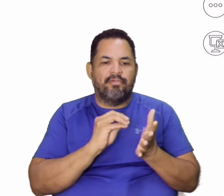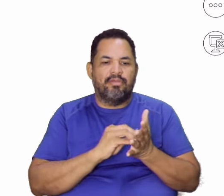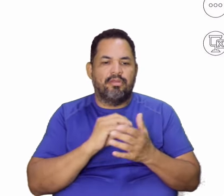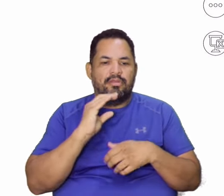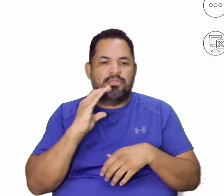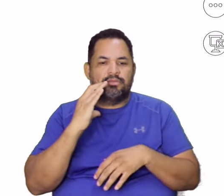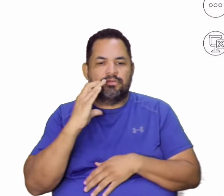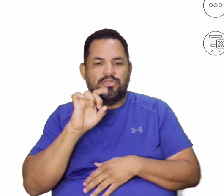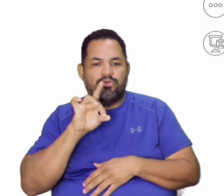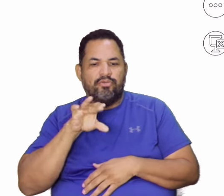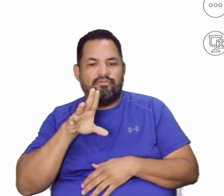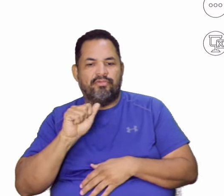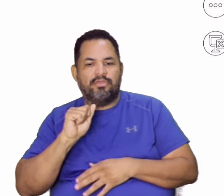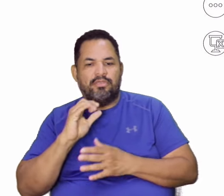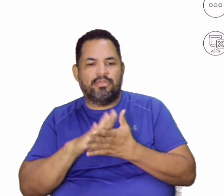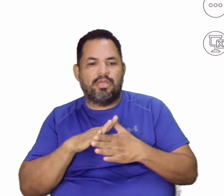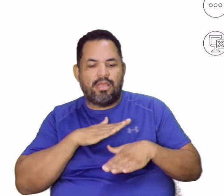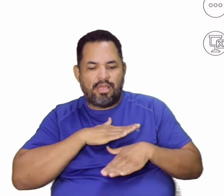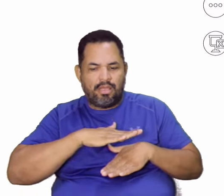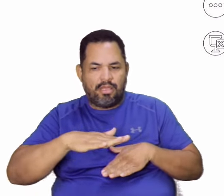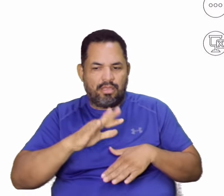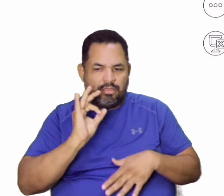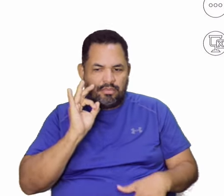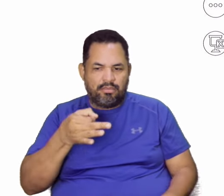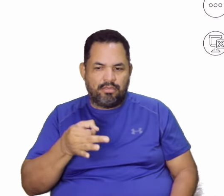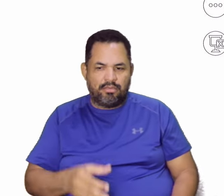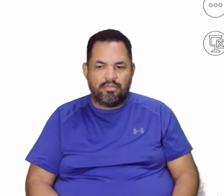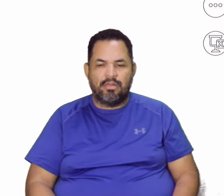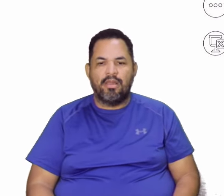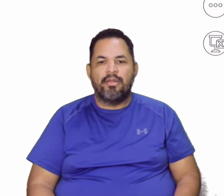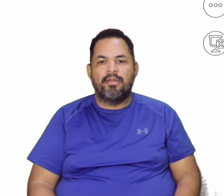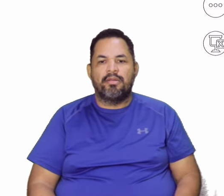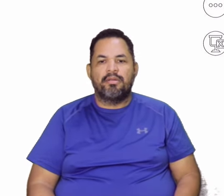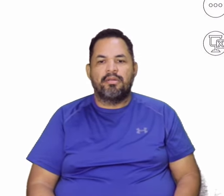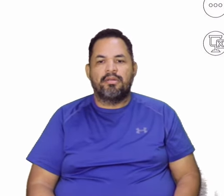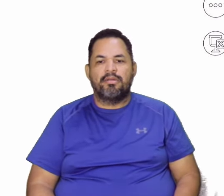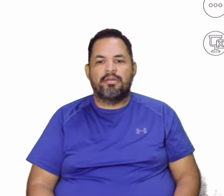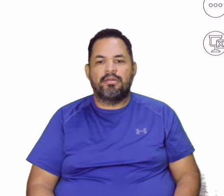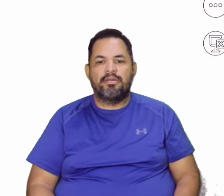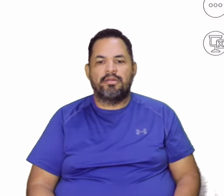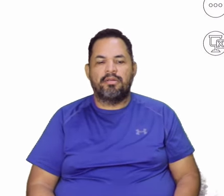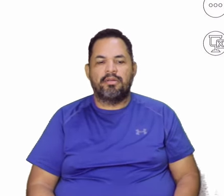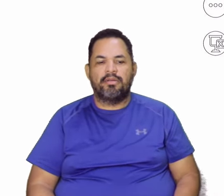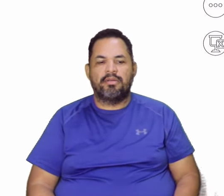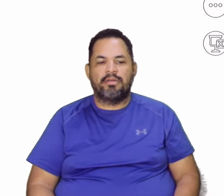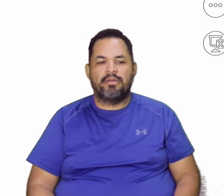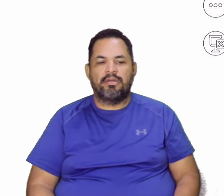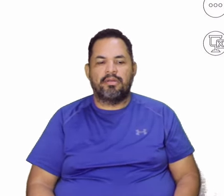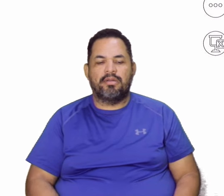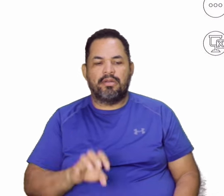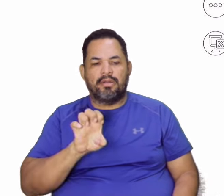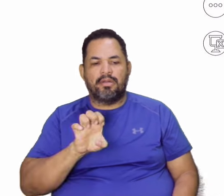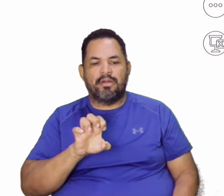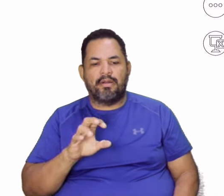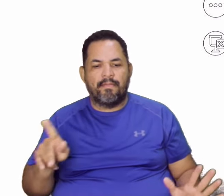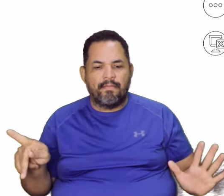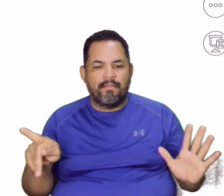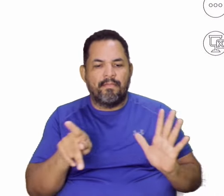e calçadas adequada só essa palavrinha aqui já matou a questão né Muito bem letra e